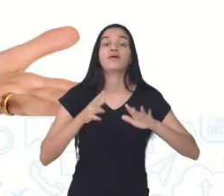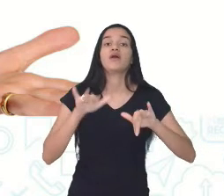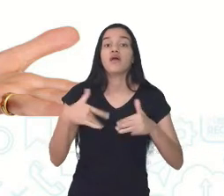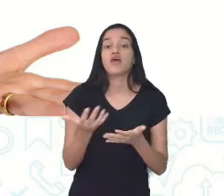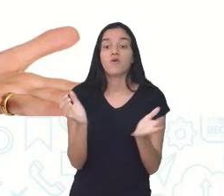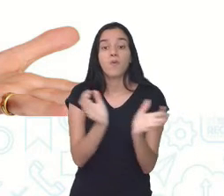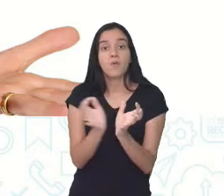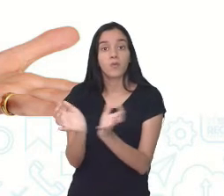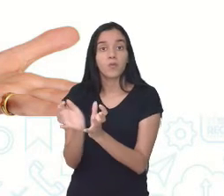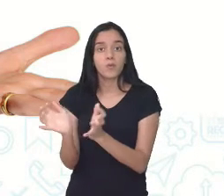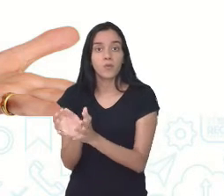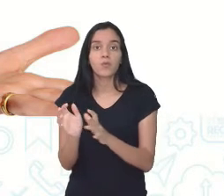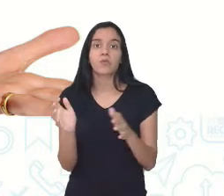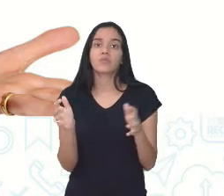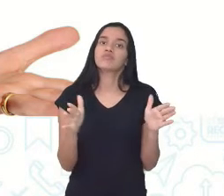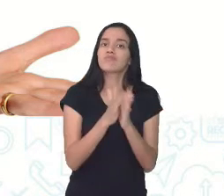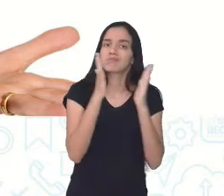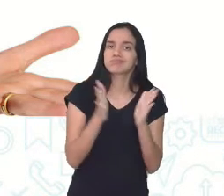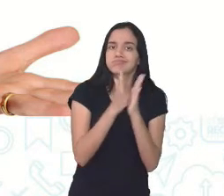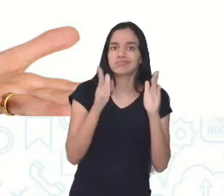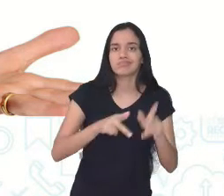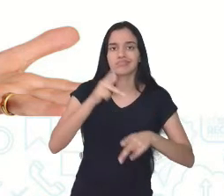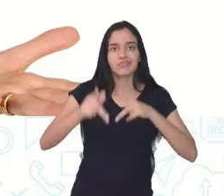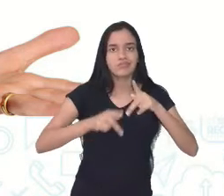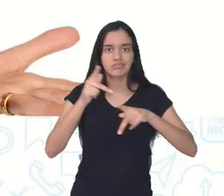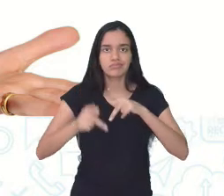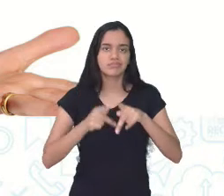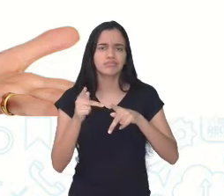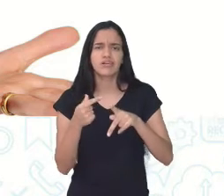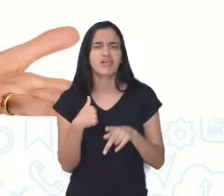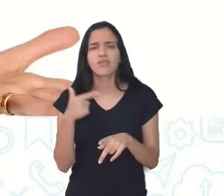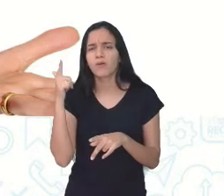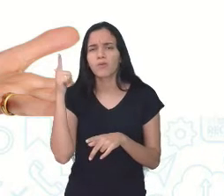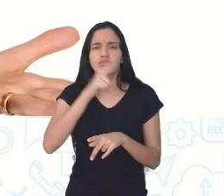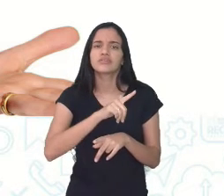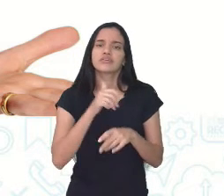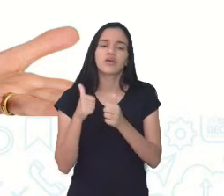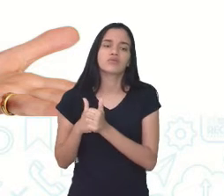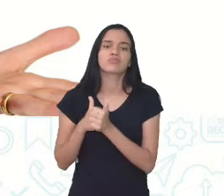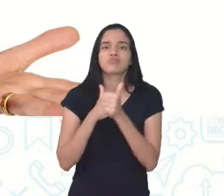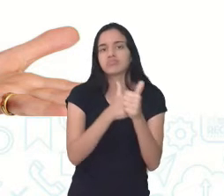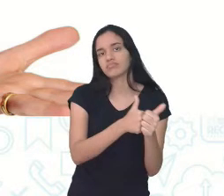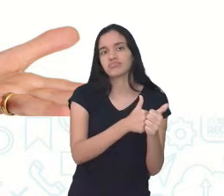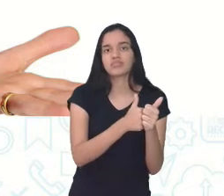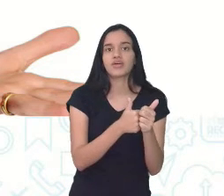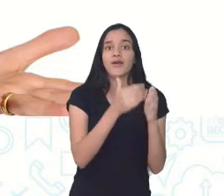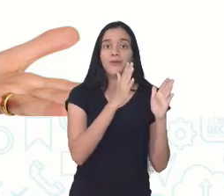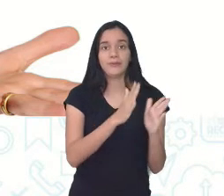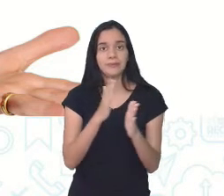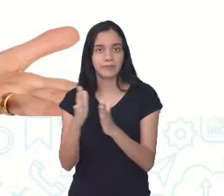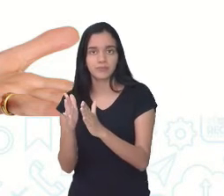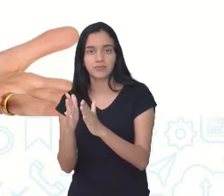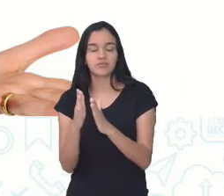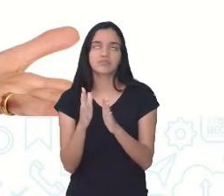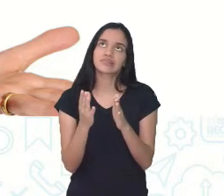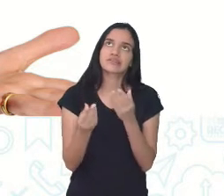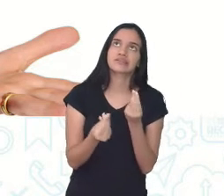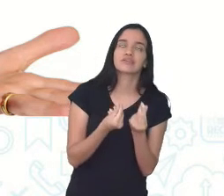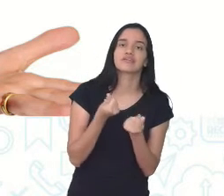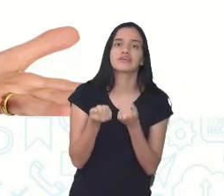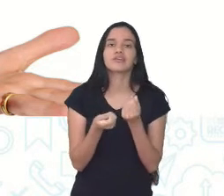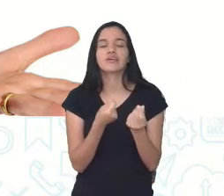né, os grupos populares da época, não acompanhou esse processo, né? Até porque